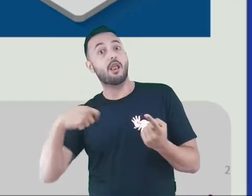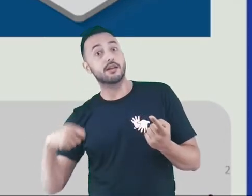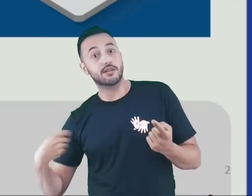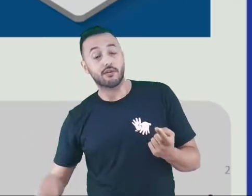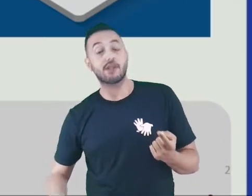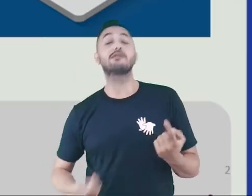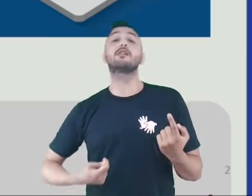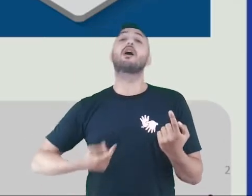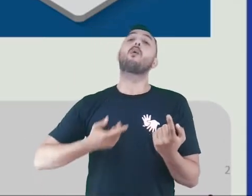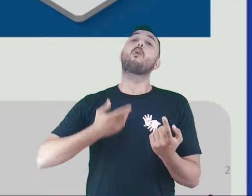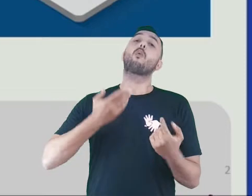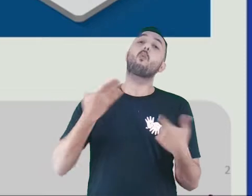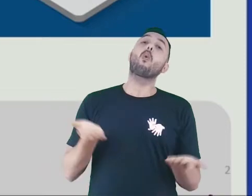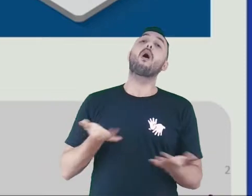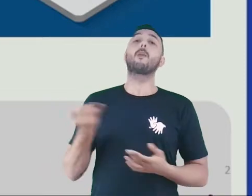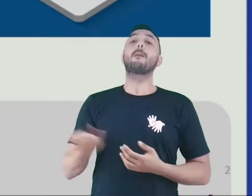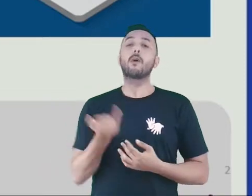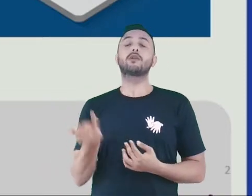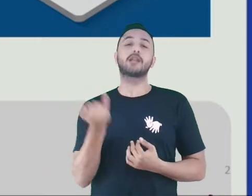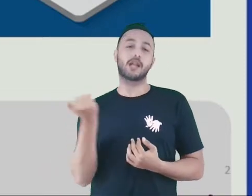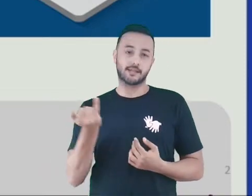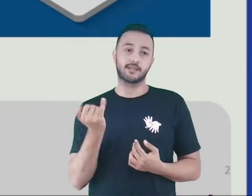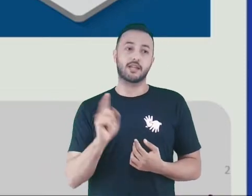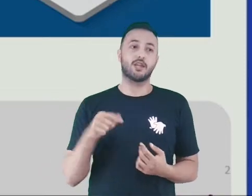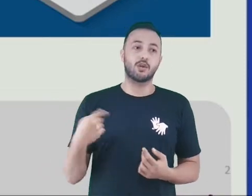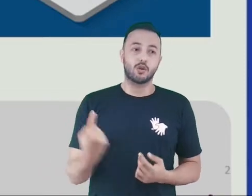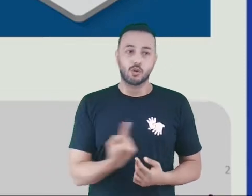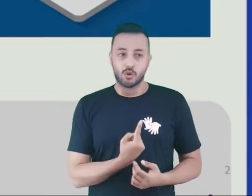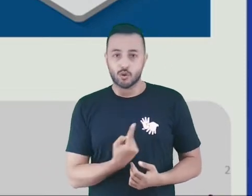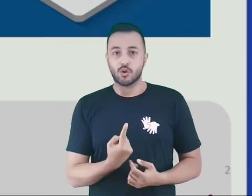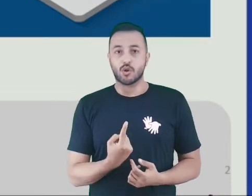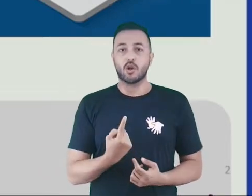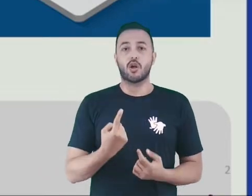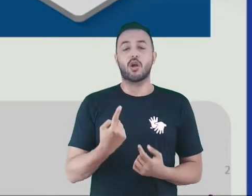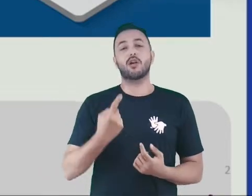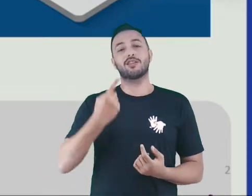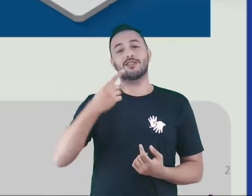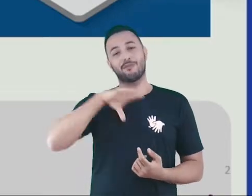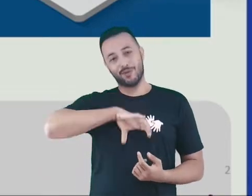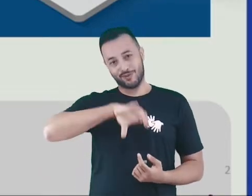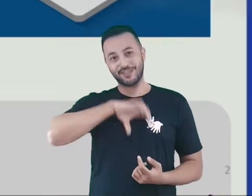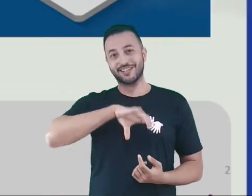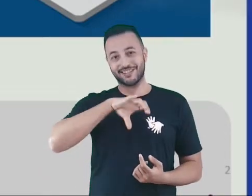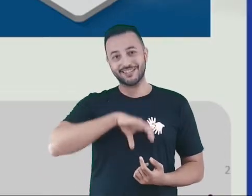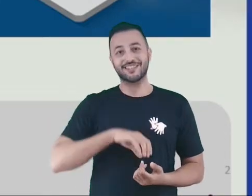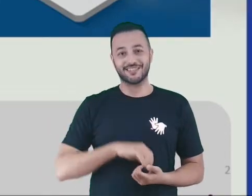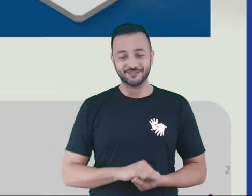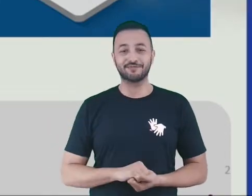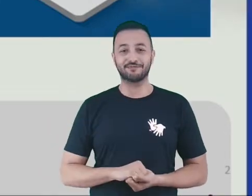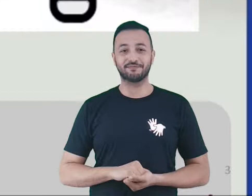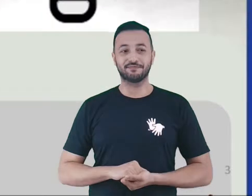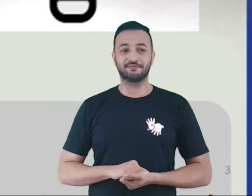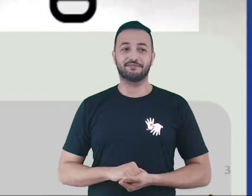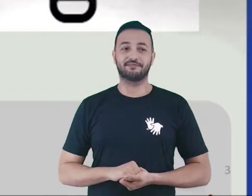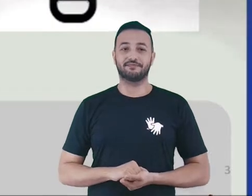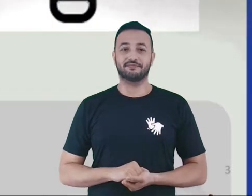qual a importância deles para a nossa língua portuguesa, ok?